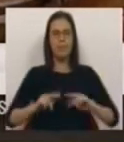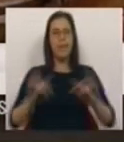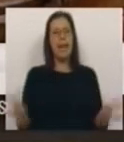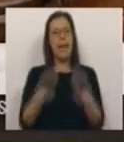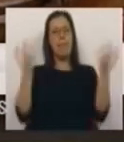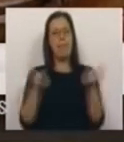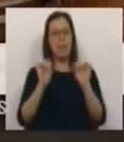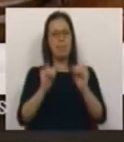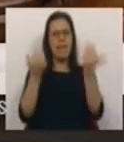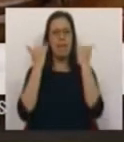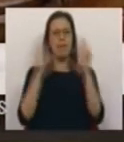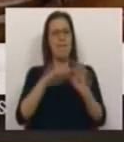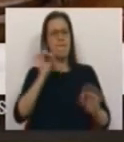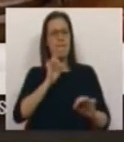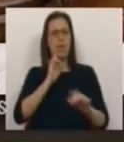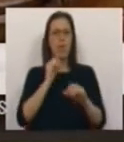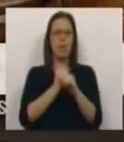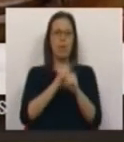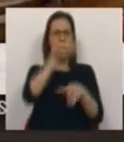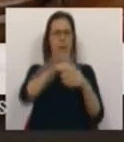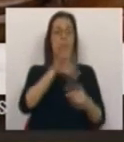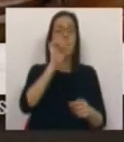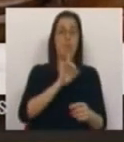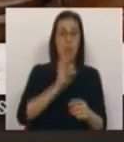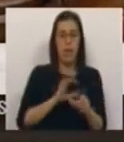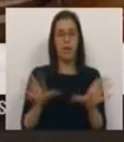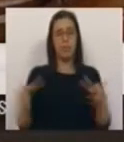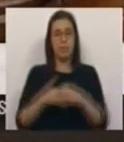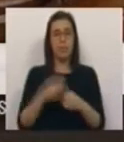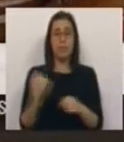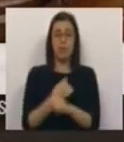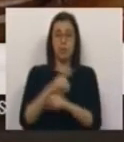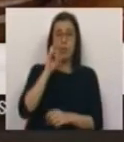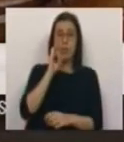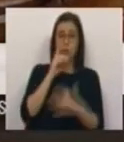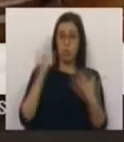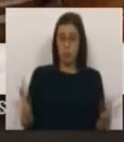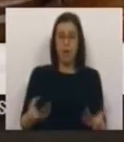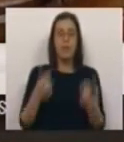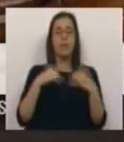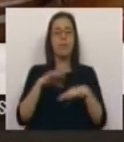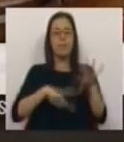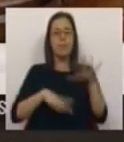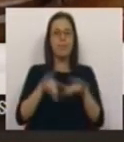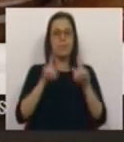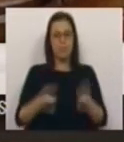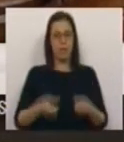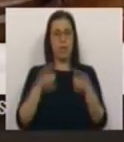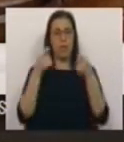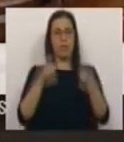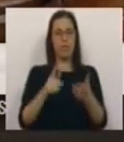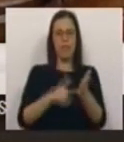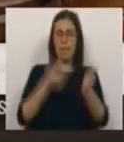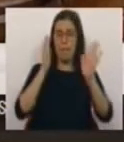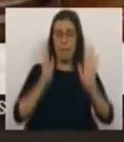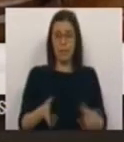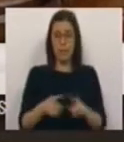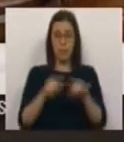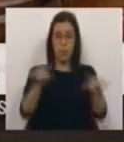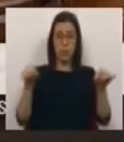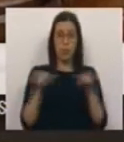campanhas de informação sobre a valorização do papel das mulheres nas forças e serviços de segurança, a realização dos investimentos necessários para que